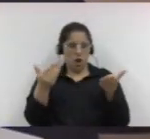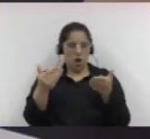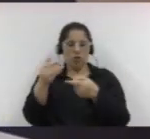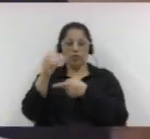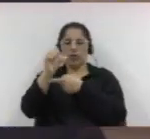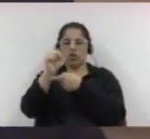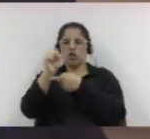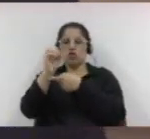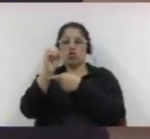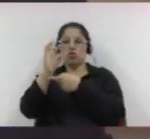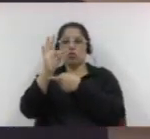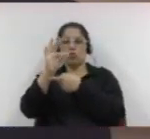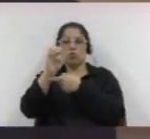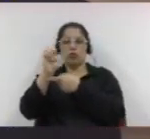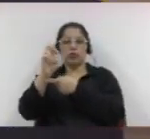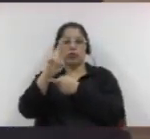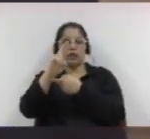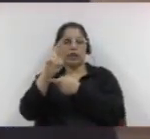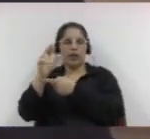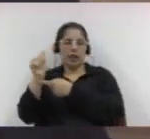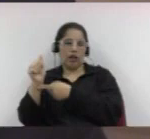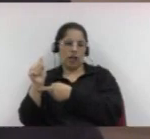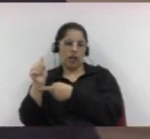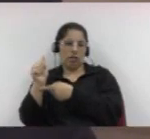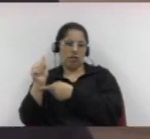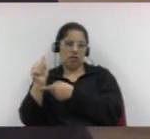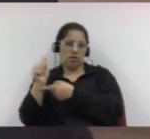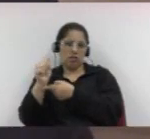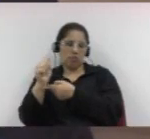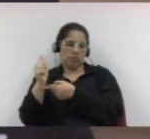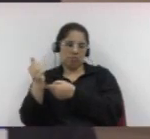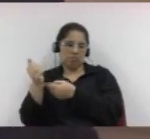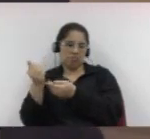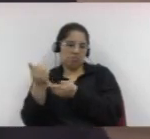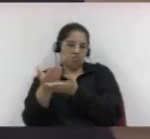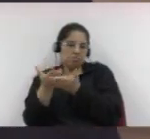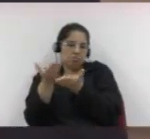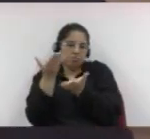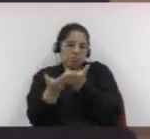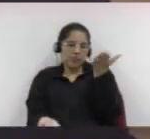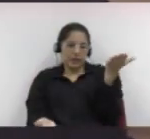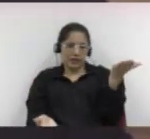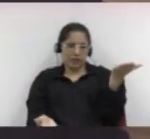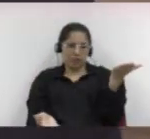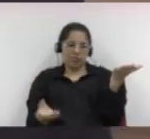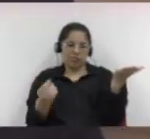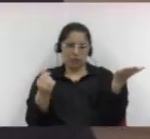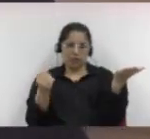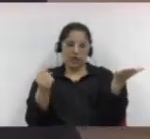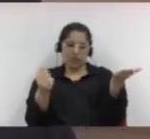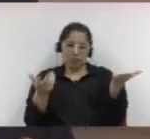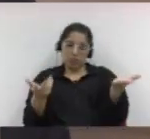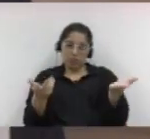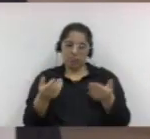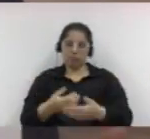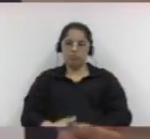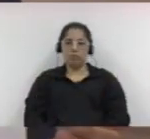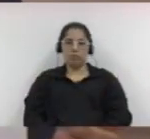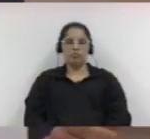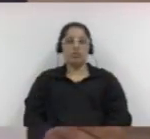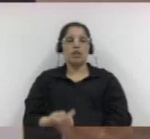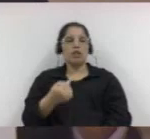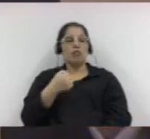o relatório da CPI, que o Jorge de Freitas foi o relator. Então, eu estou perguntando